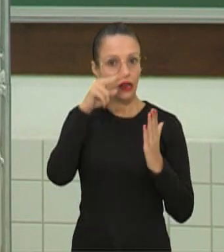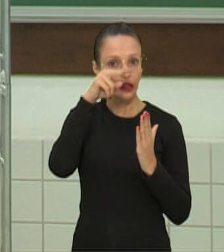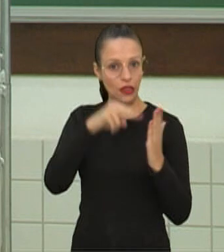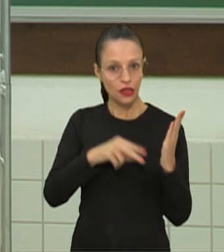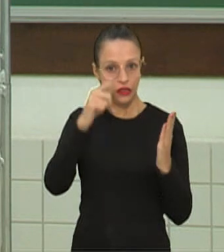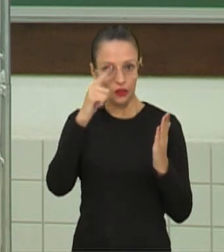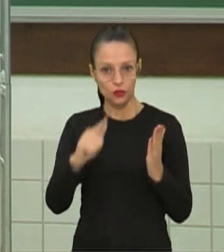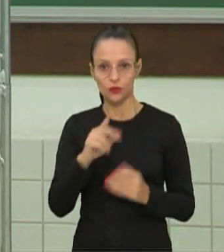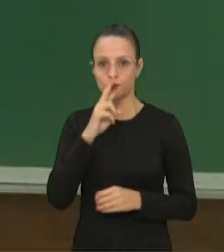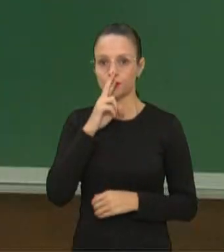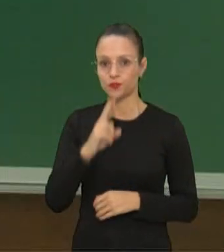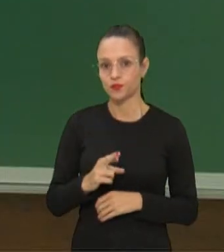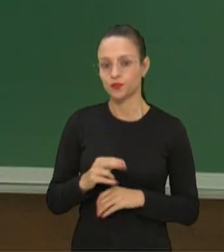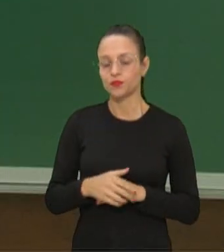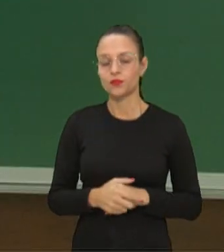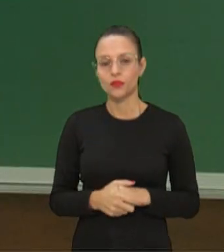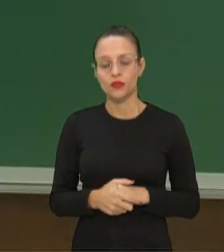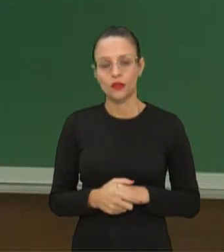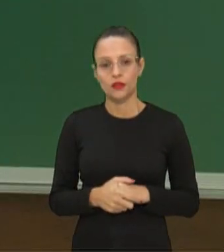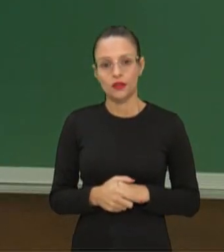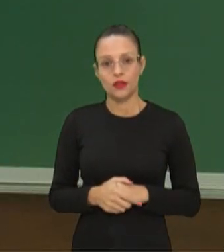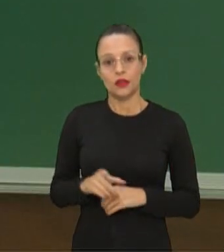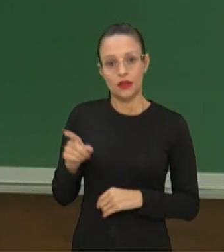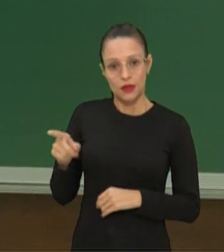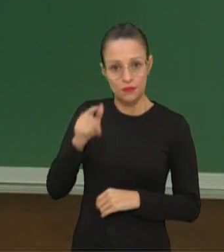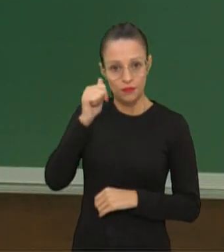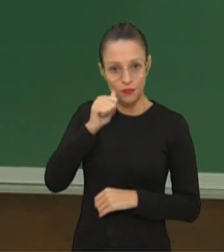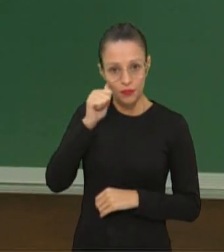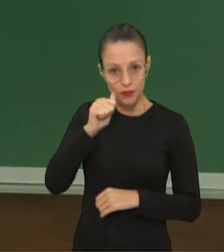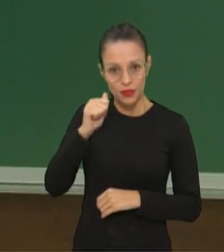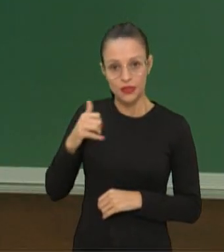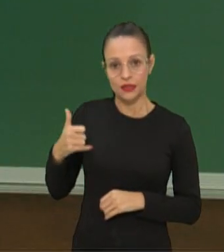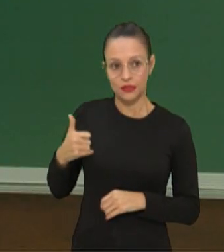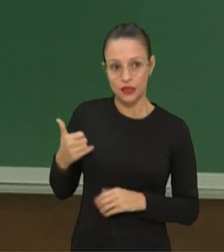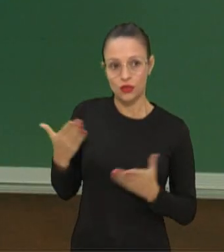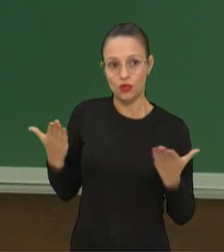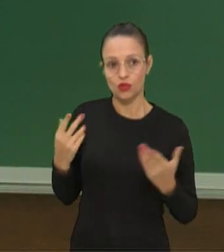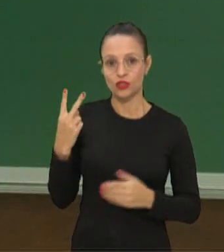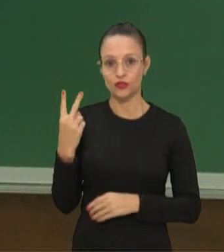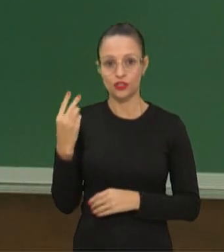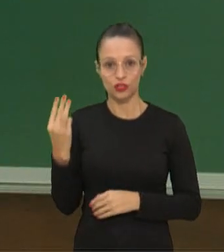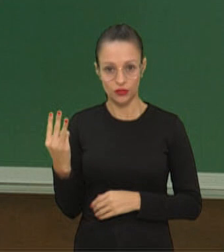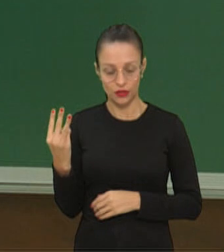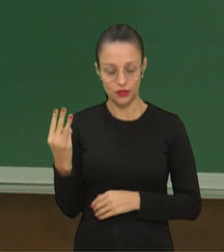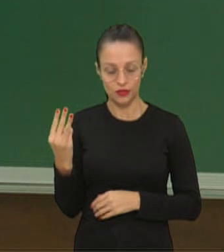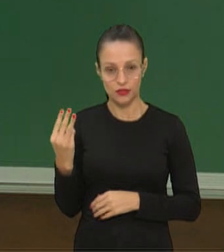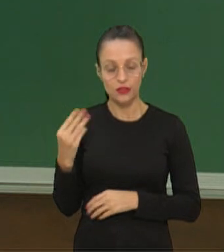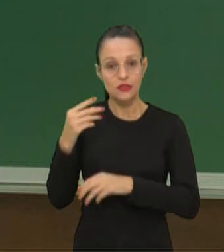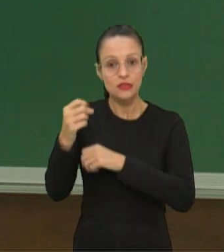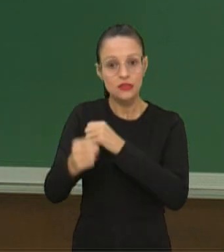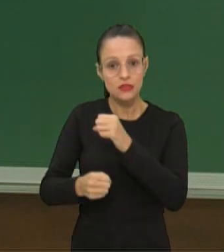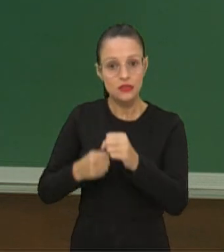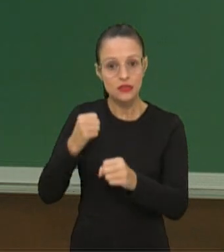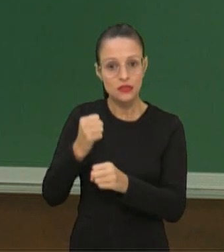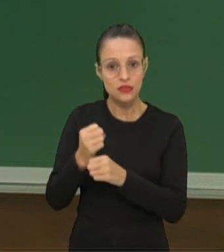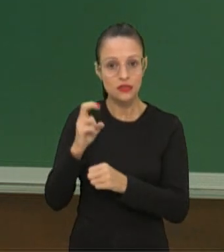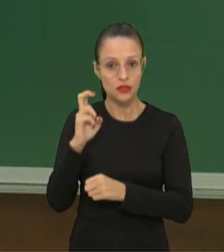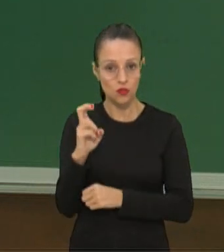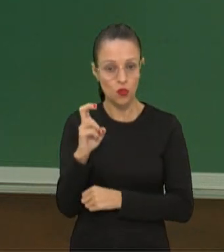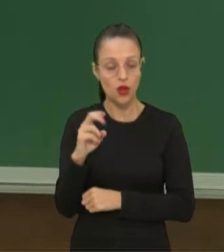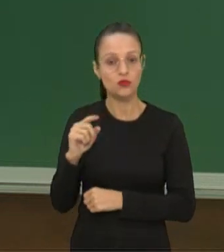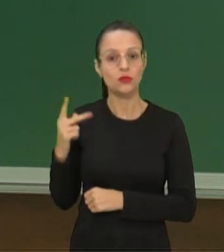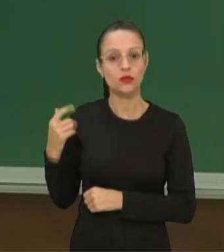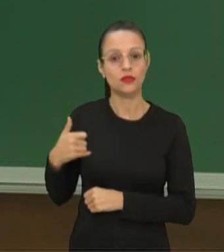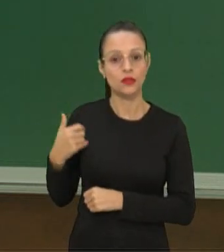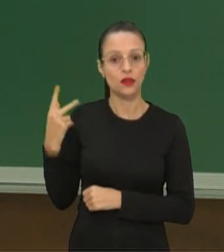poder resolver. Ó, Aninha tem hoje 23 anos e daqui a 5 anos sua idade será 1/3 da idade de seu avô. A equação que permite calcular o